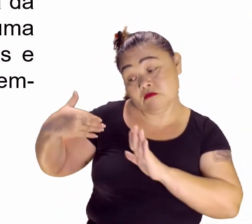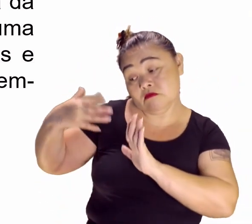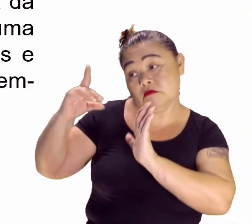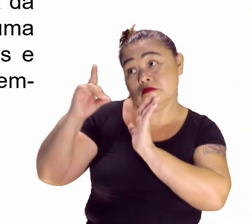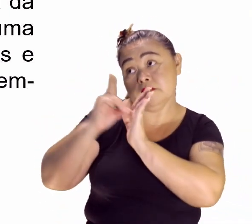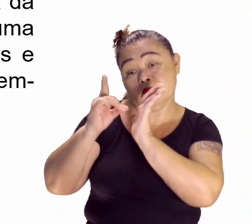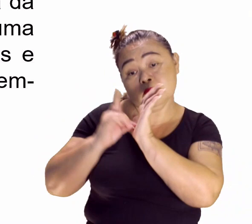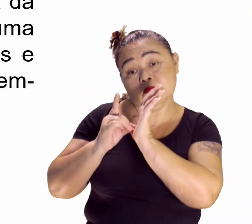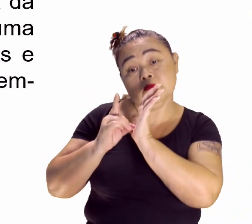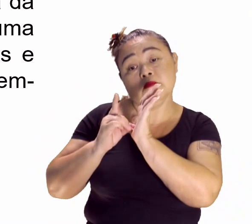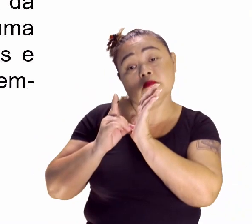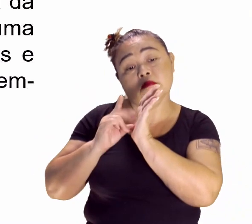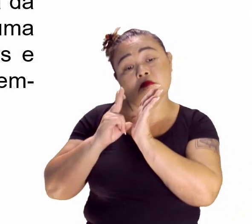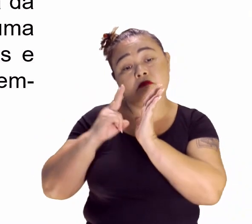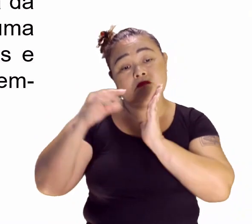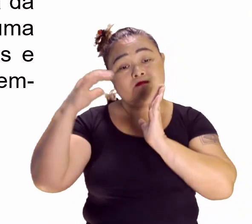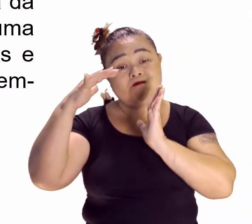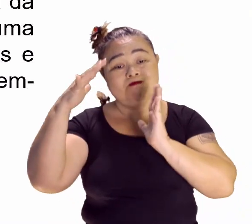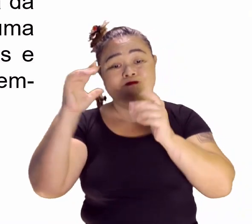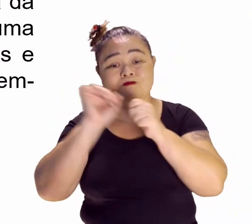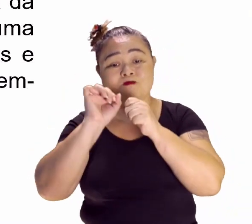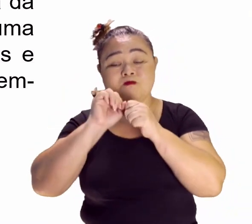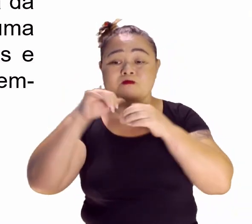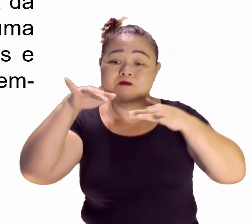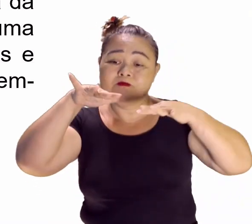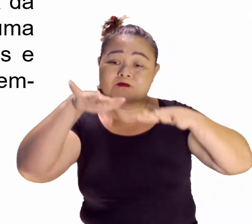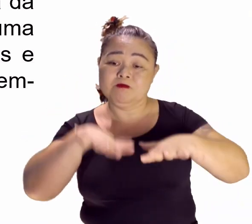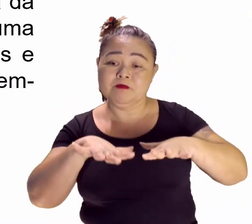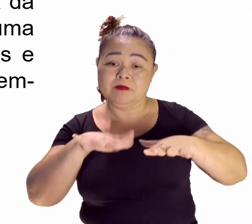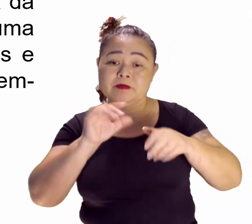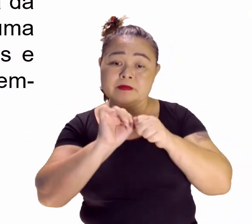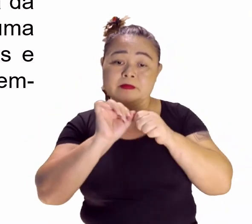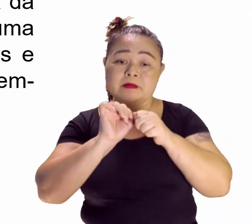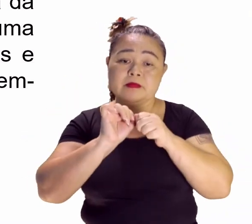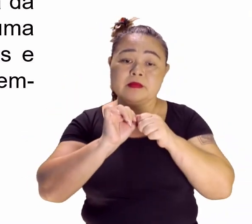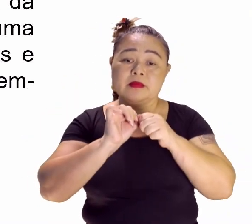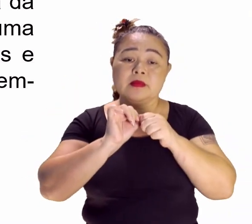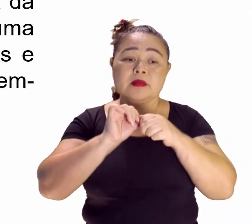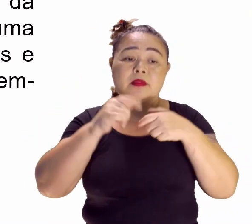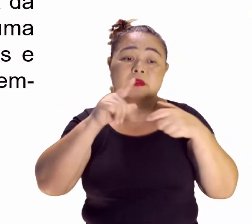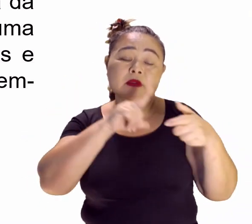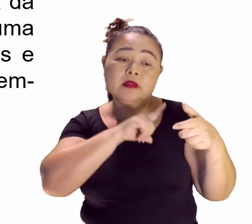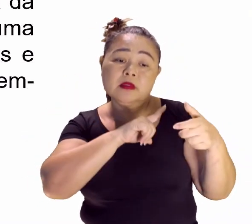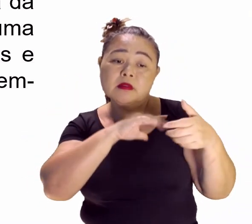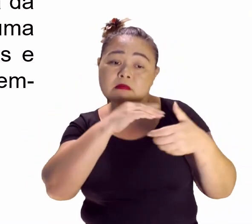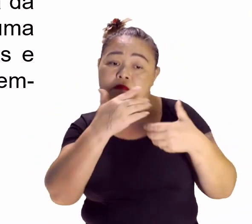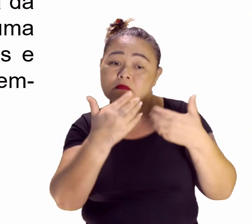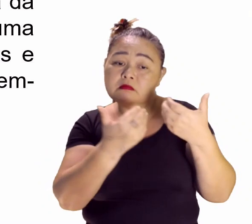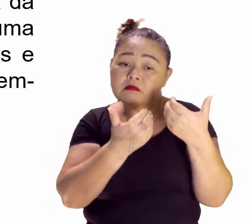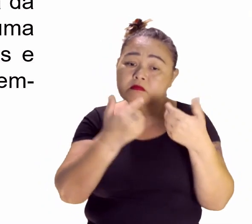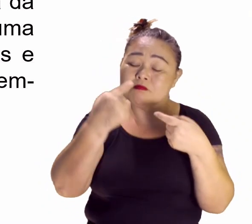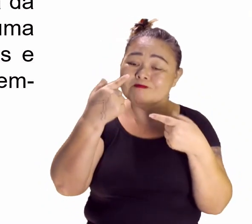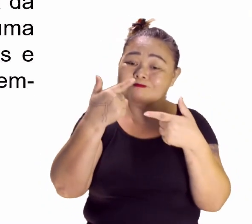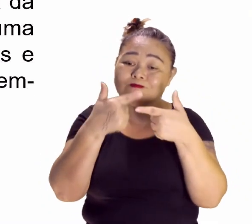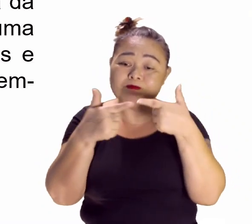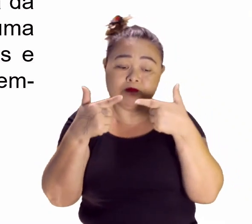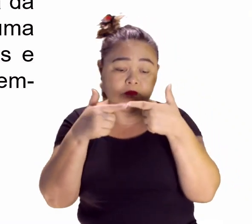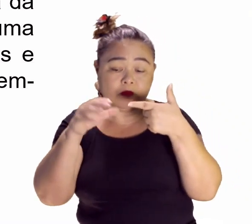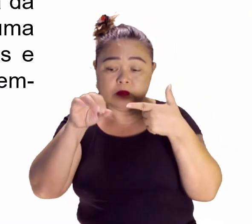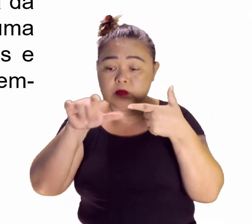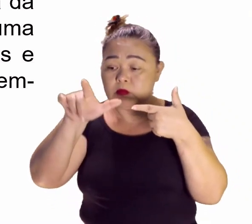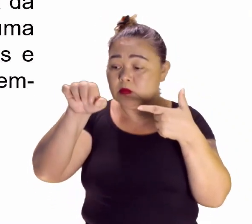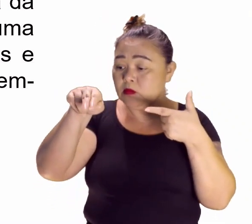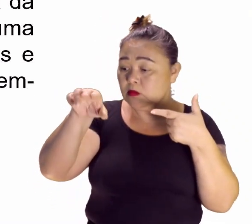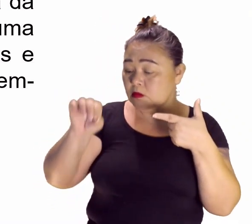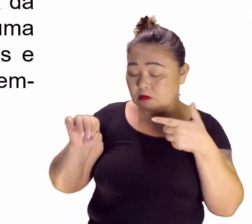nas últimas décadas, de forte influência da sua recente ocupação dirigida, onde há uma coexistência conflitiva entre